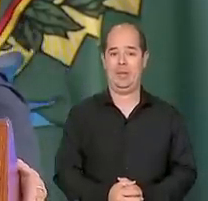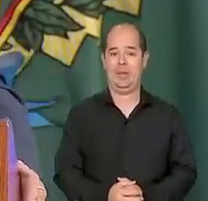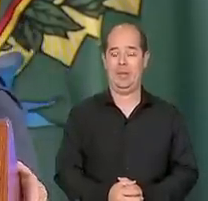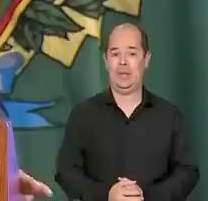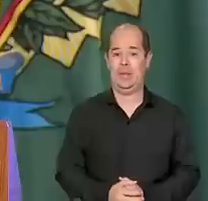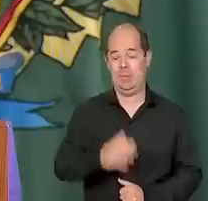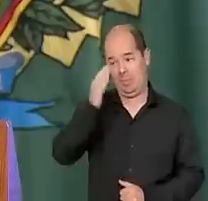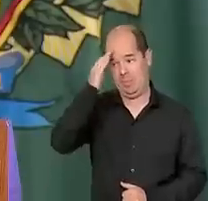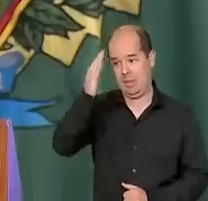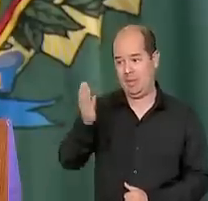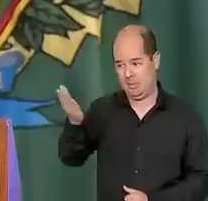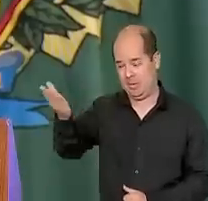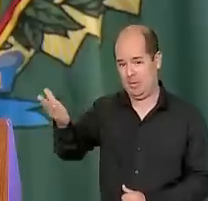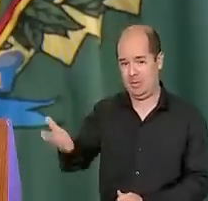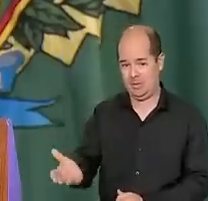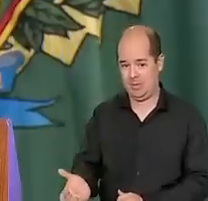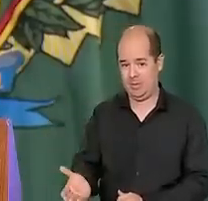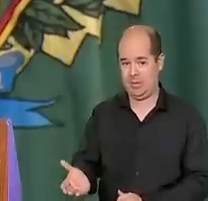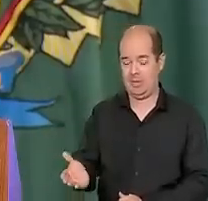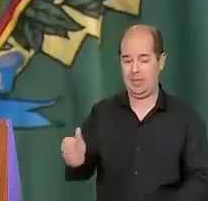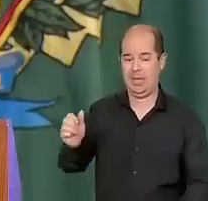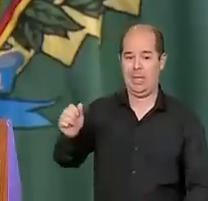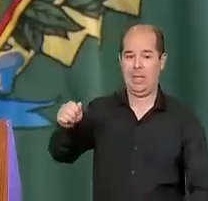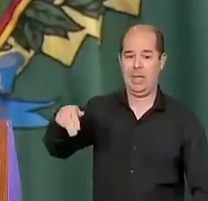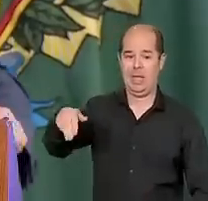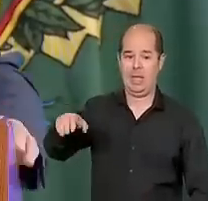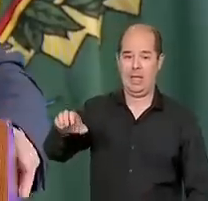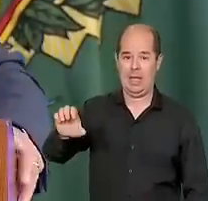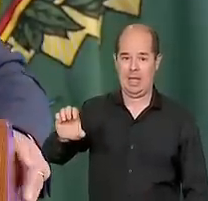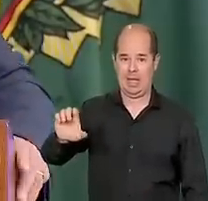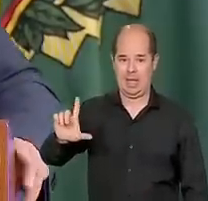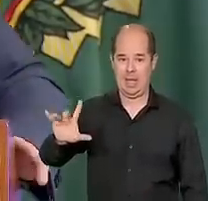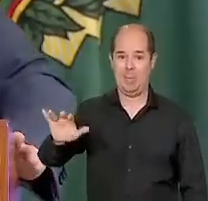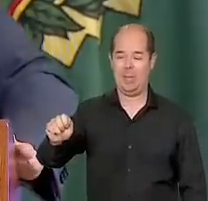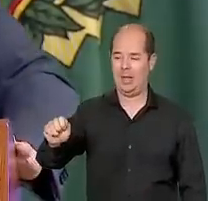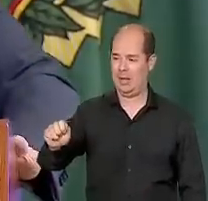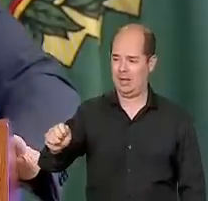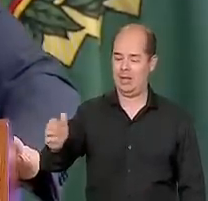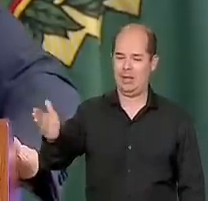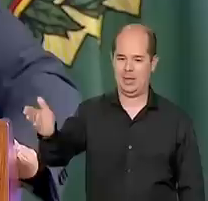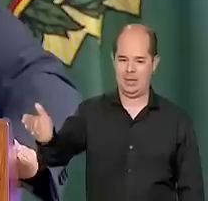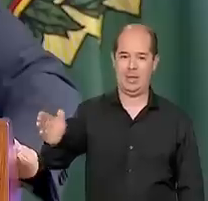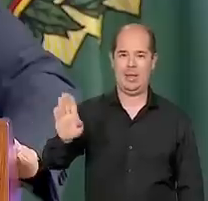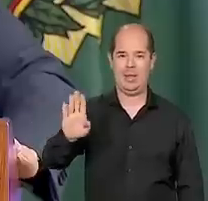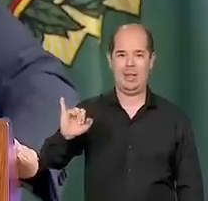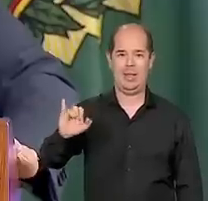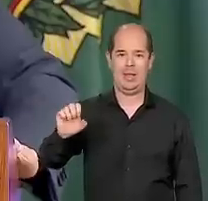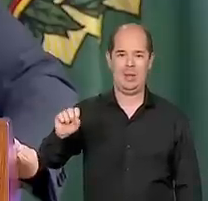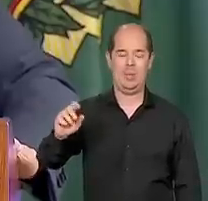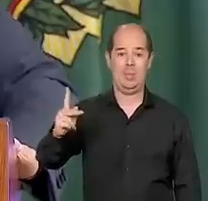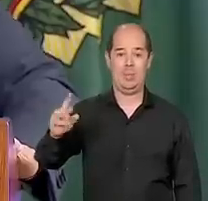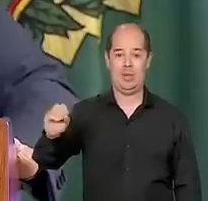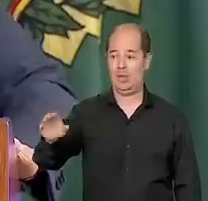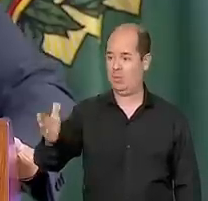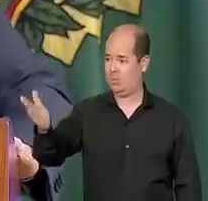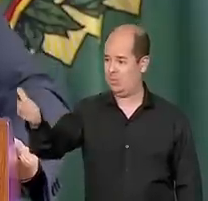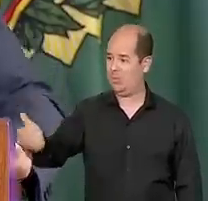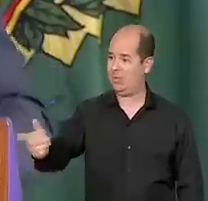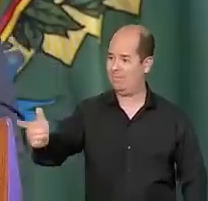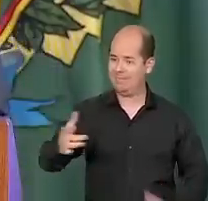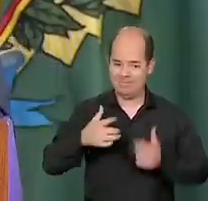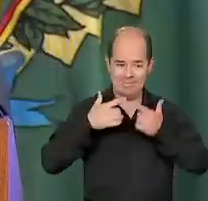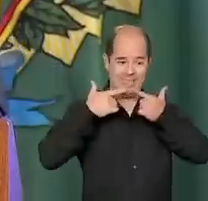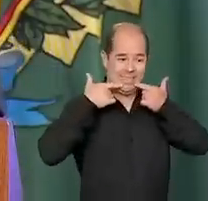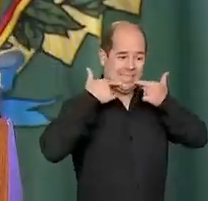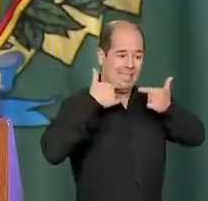querida Amélia Bispo, aquela simpatia de mulher, que se achou